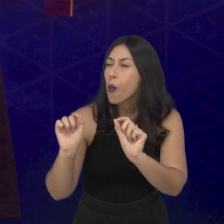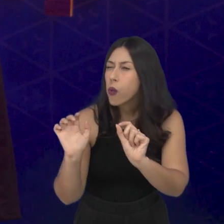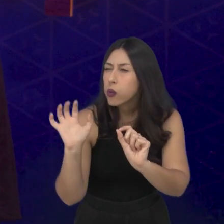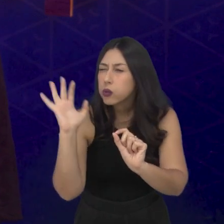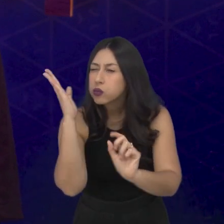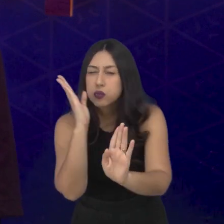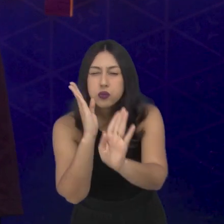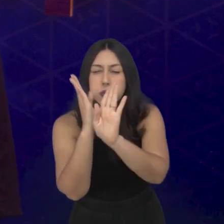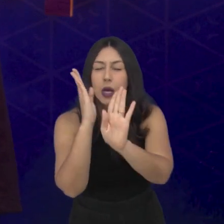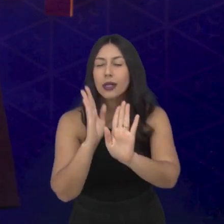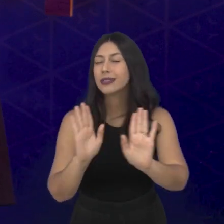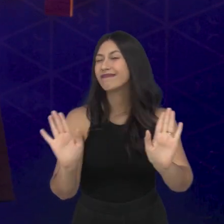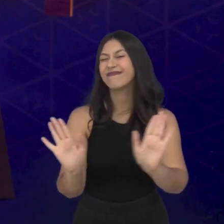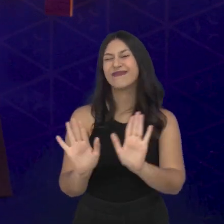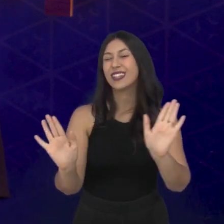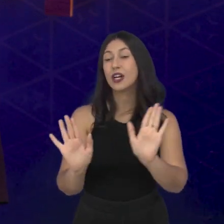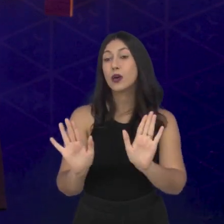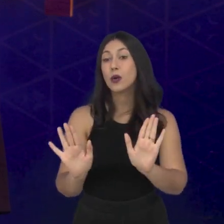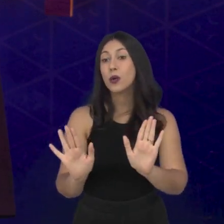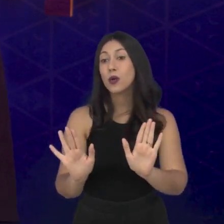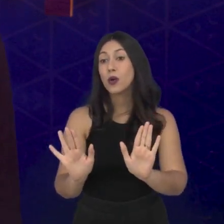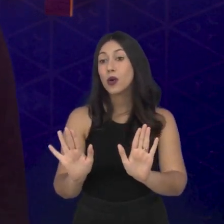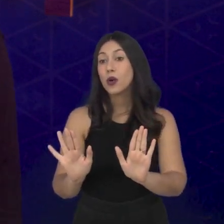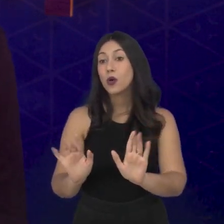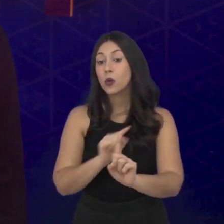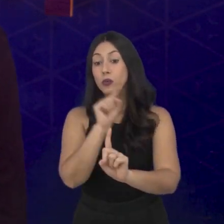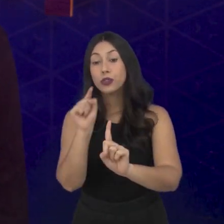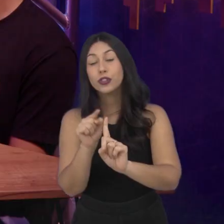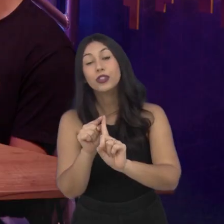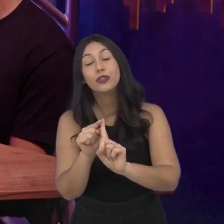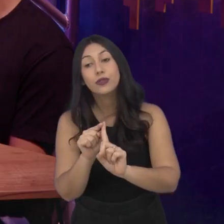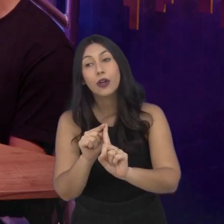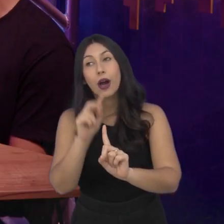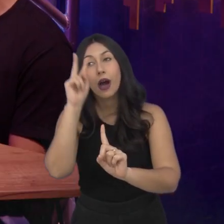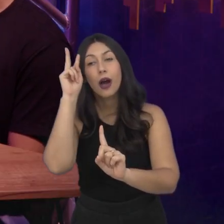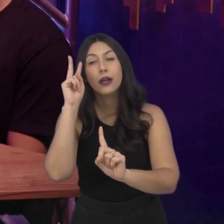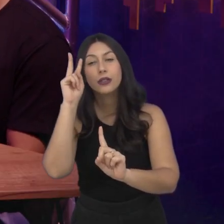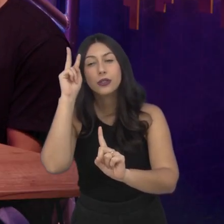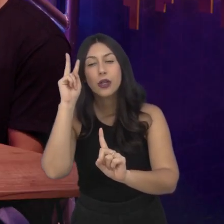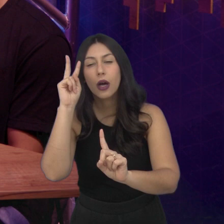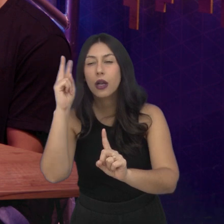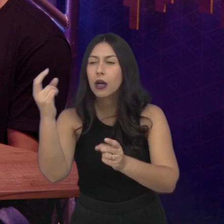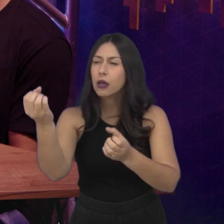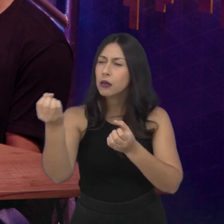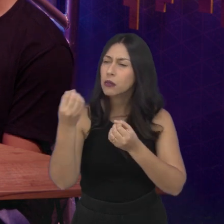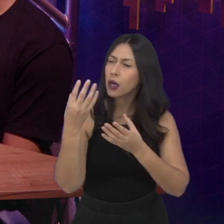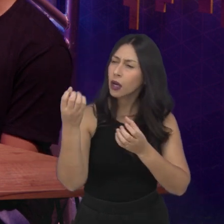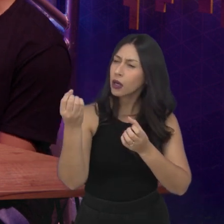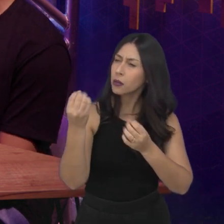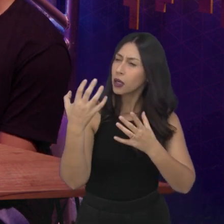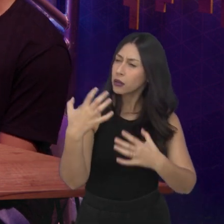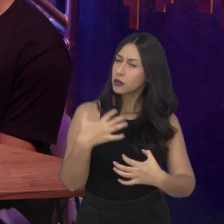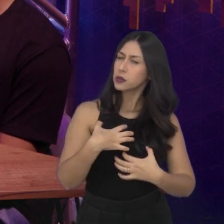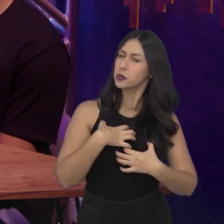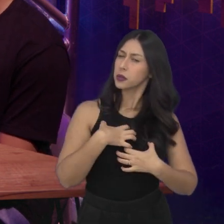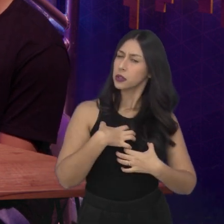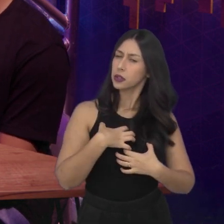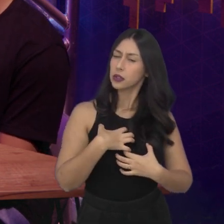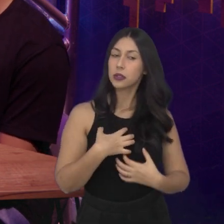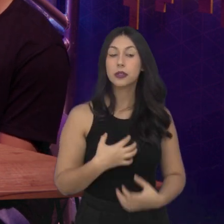na história, mas é aquela história ter um impacto na gente, né? Perfeito. Então, assim, é totalmente novo, né, Vicky?